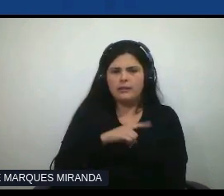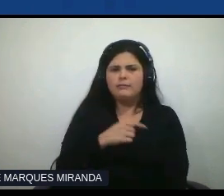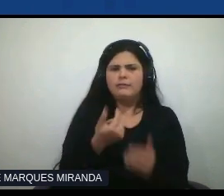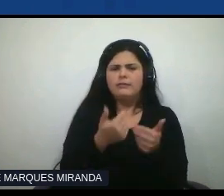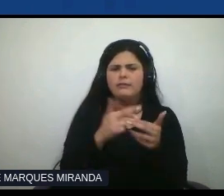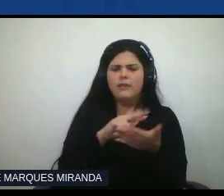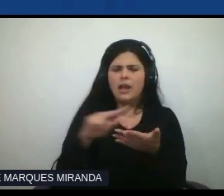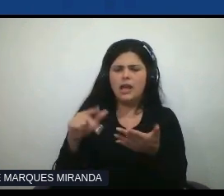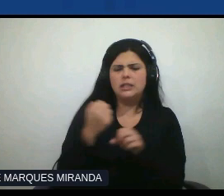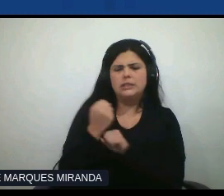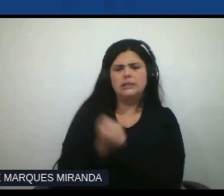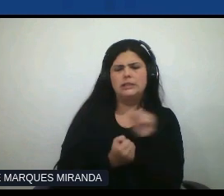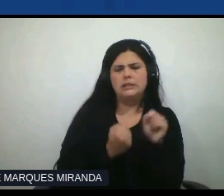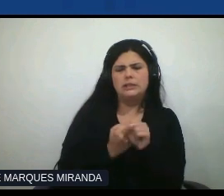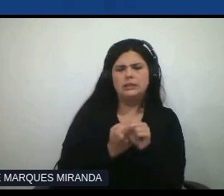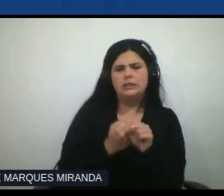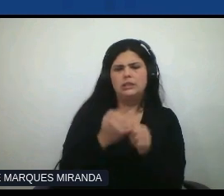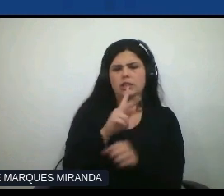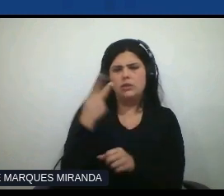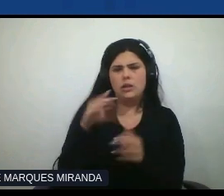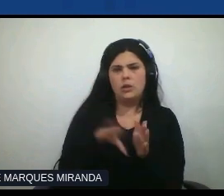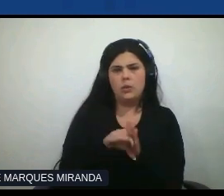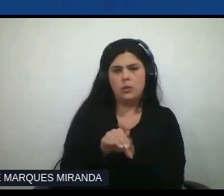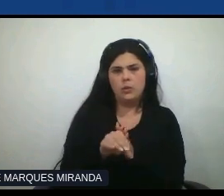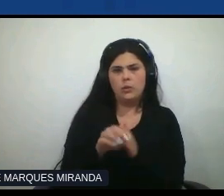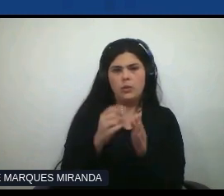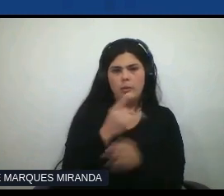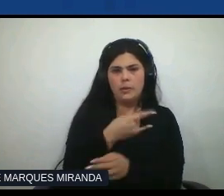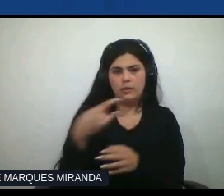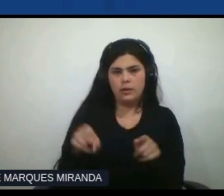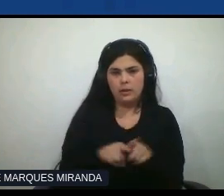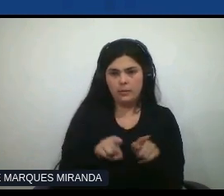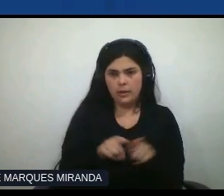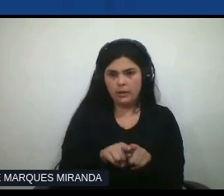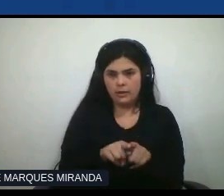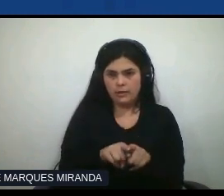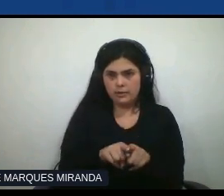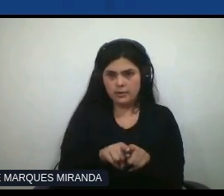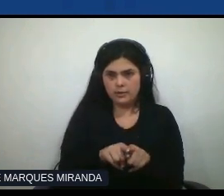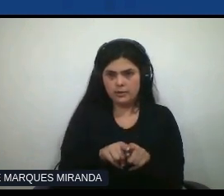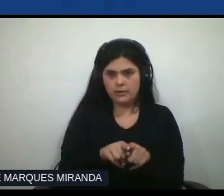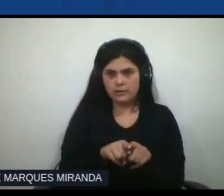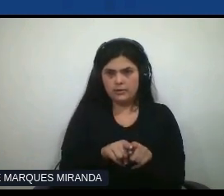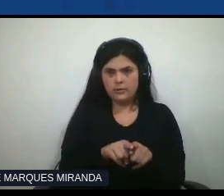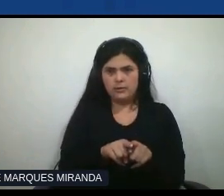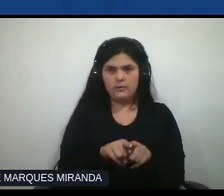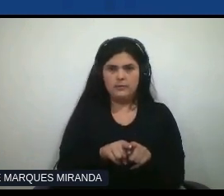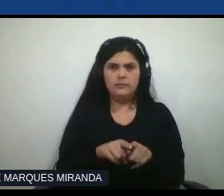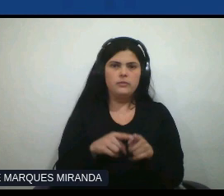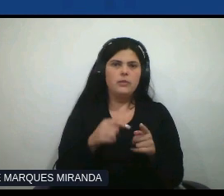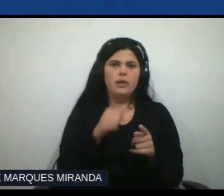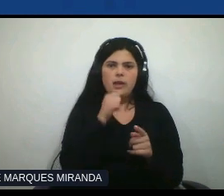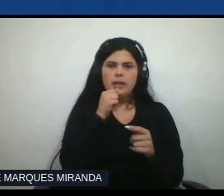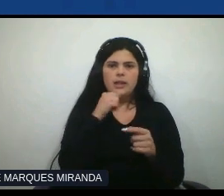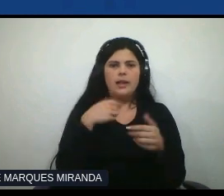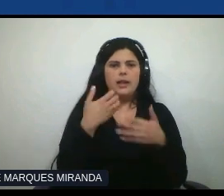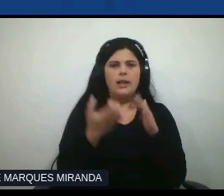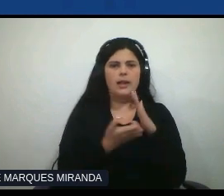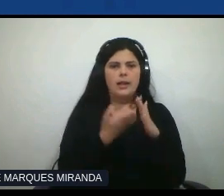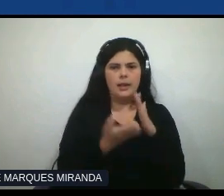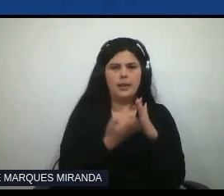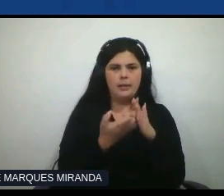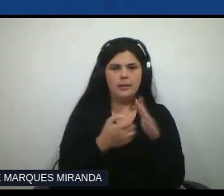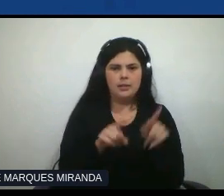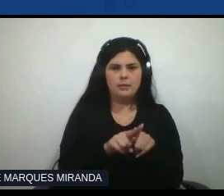muitos anos de história, Google e Microsoft um pouco mais recente enquanto comparado, mas ainda assim são empresas